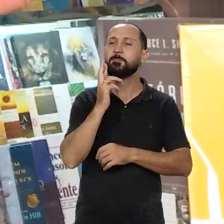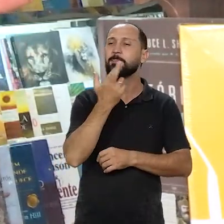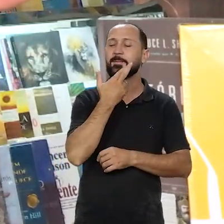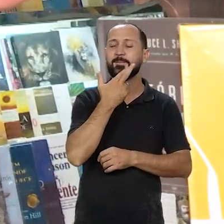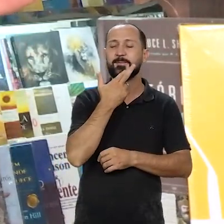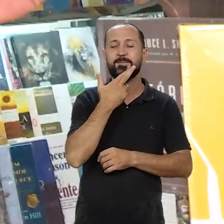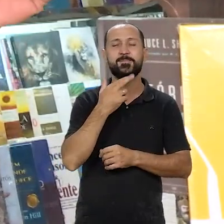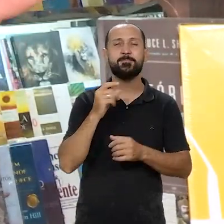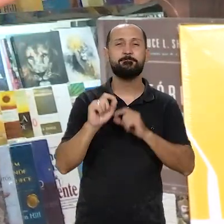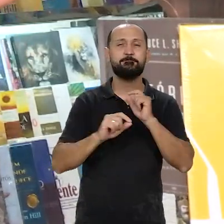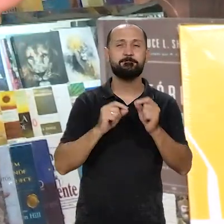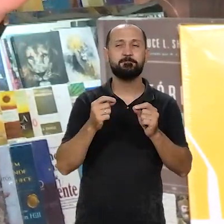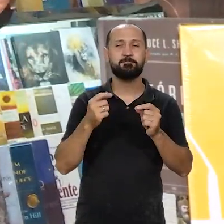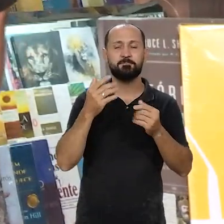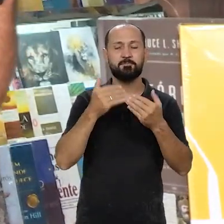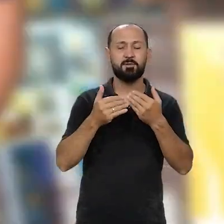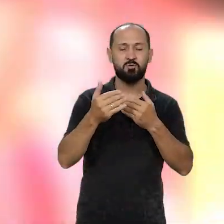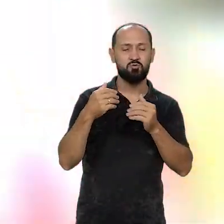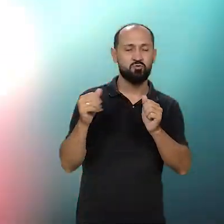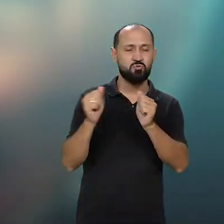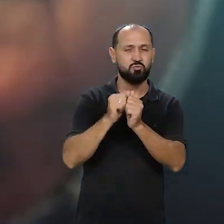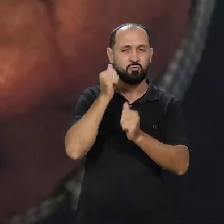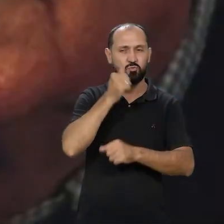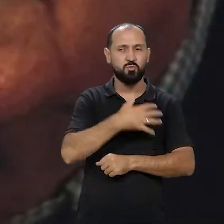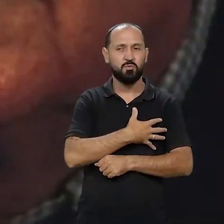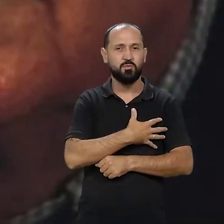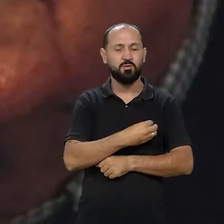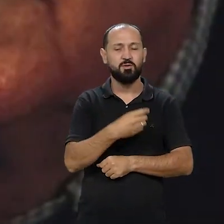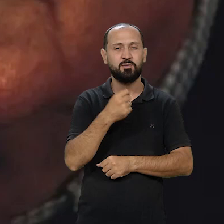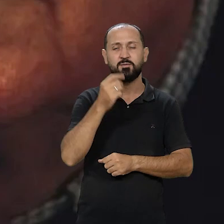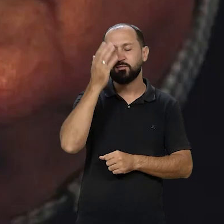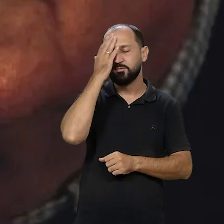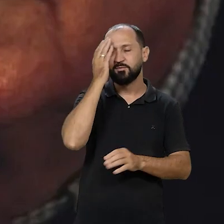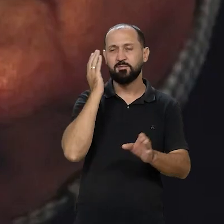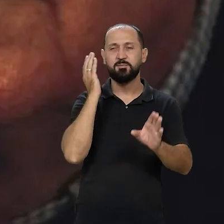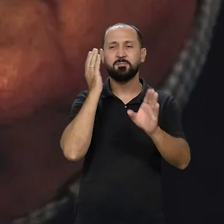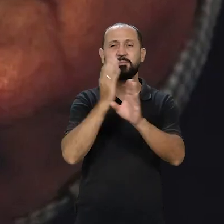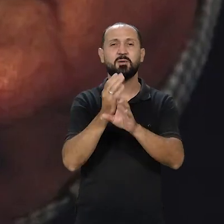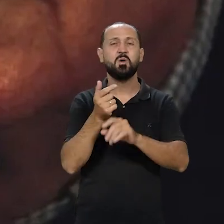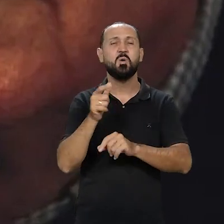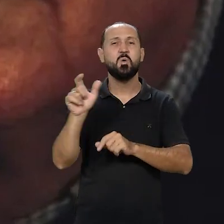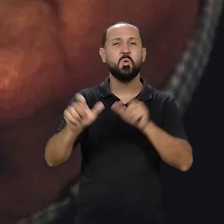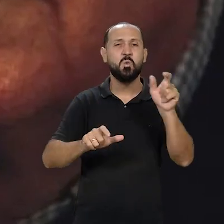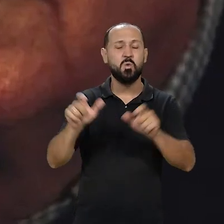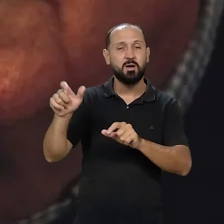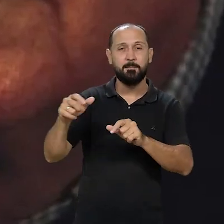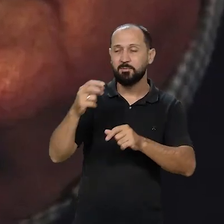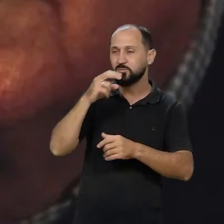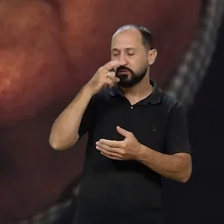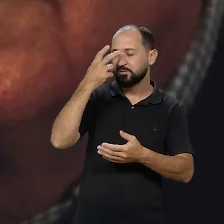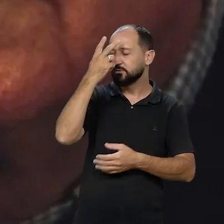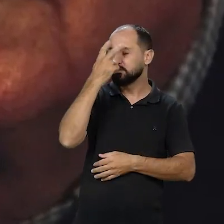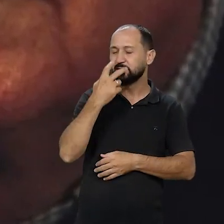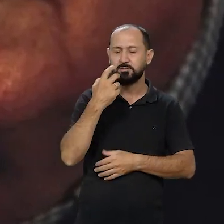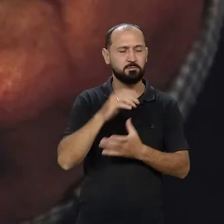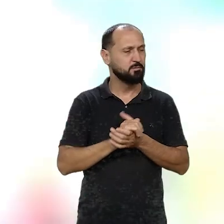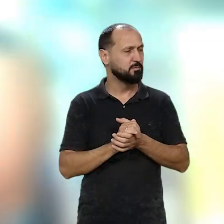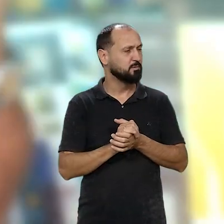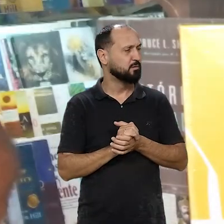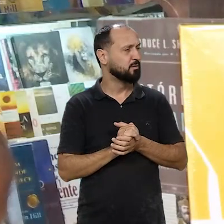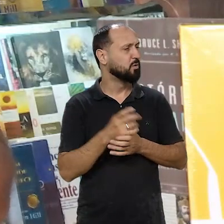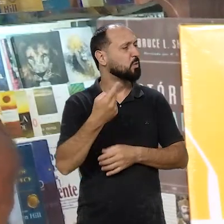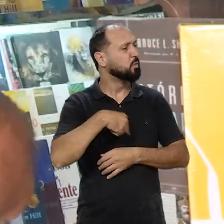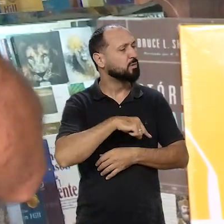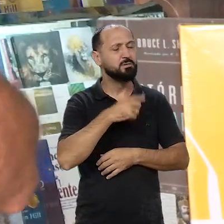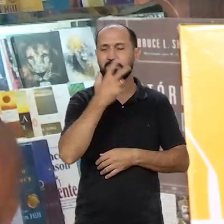em um restaurante esperando a comida dele e ele percebeu o quanto nós somos cegos, o quanto nós